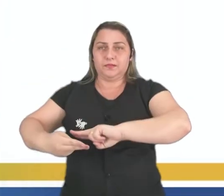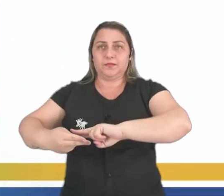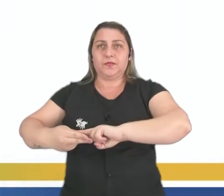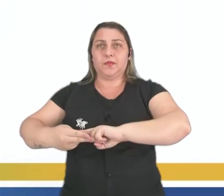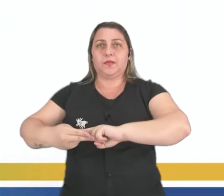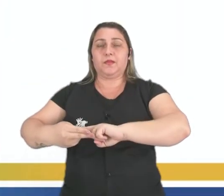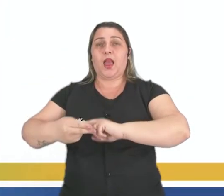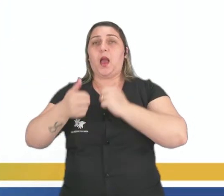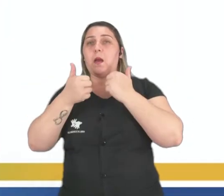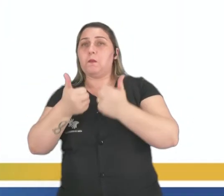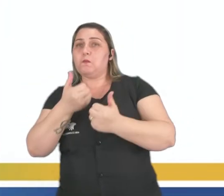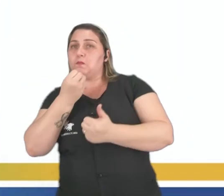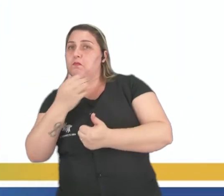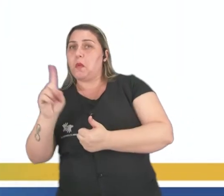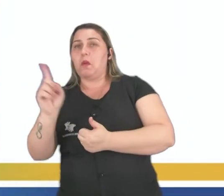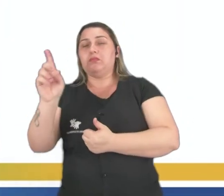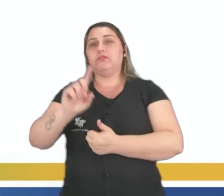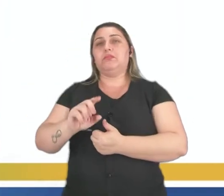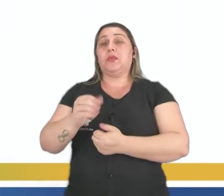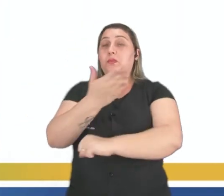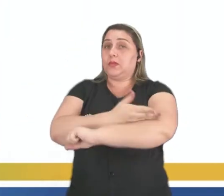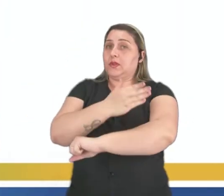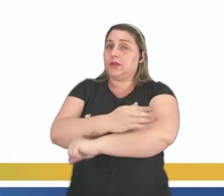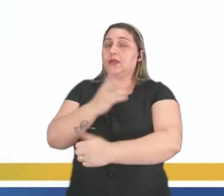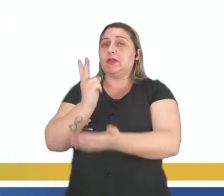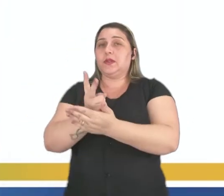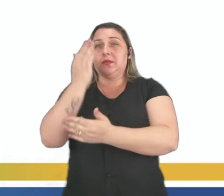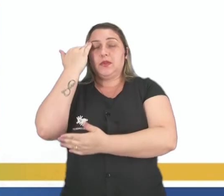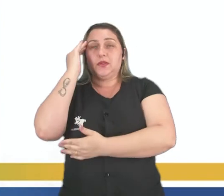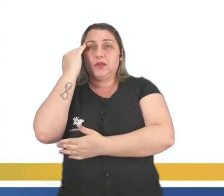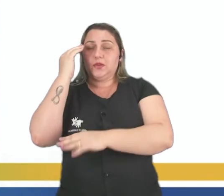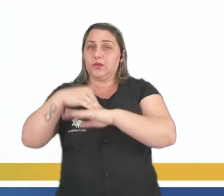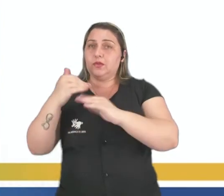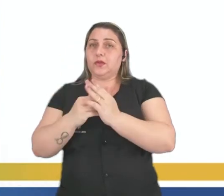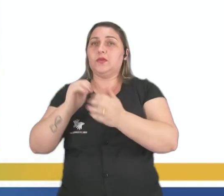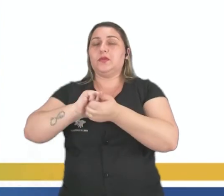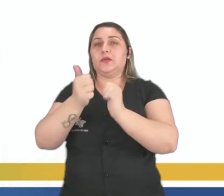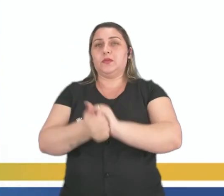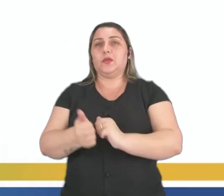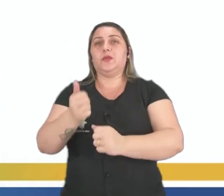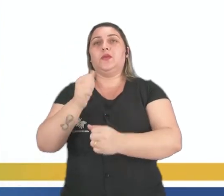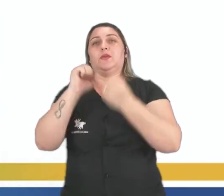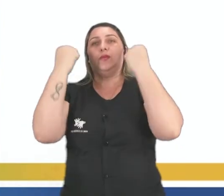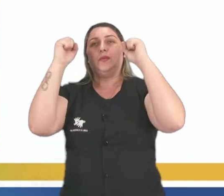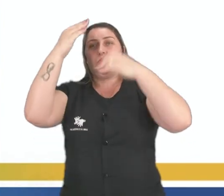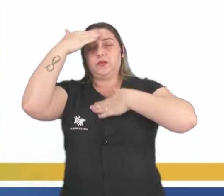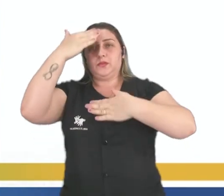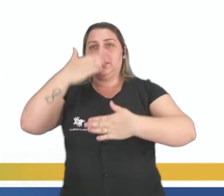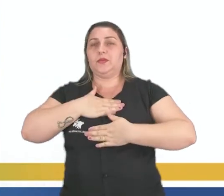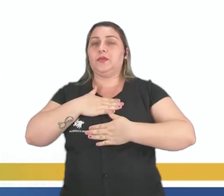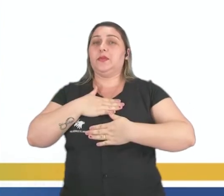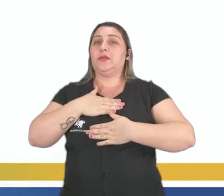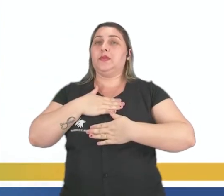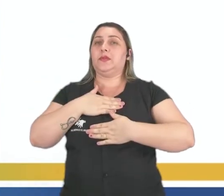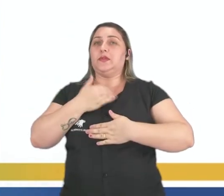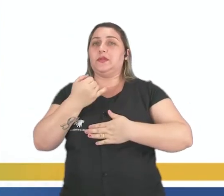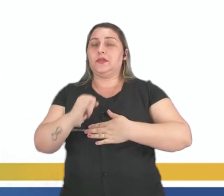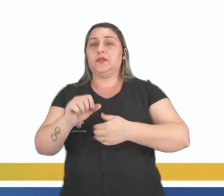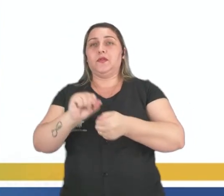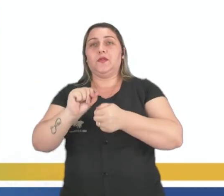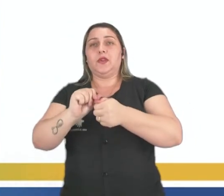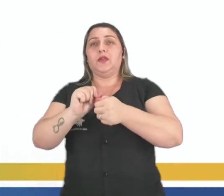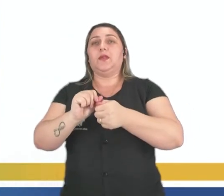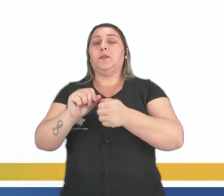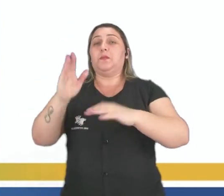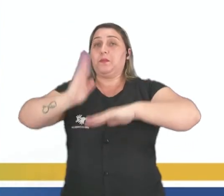não, o praticante deve sempre entender que todo esporte ou exercício físico, mesmo que não executado de